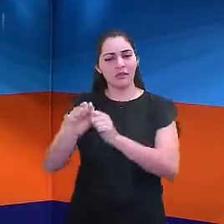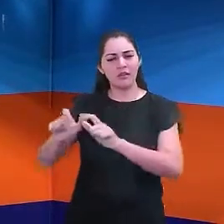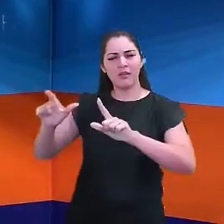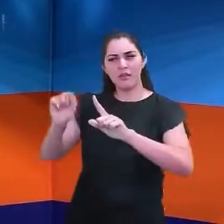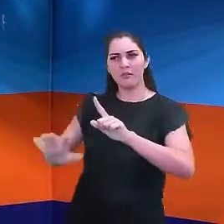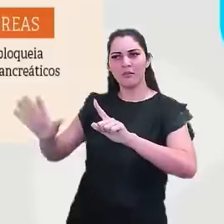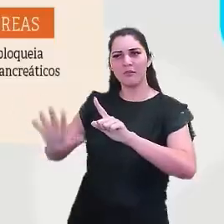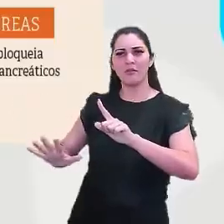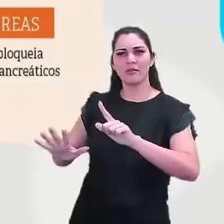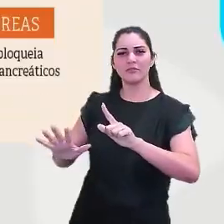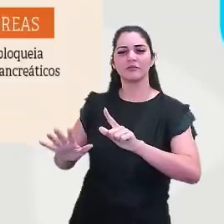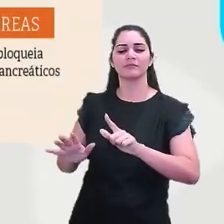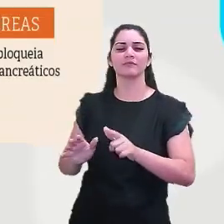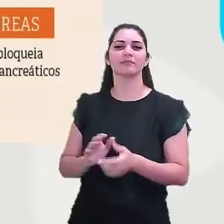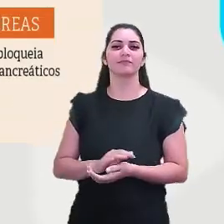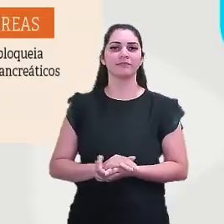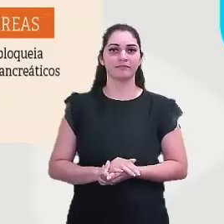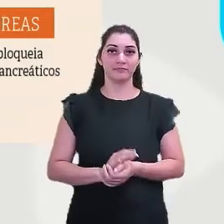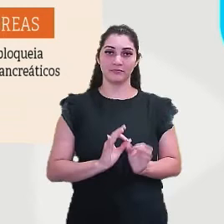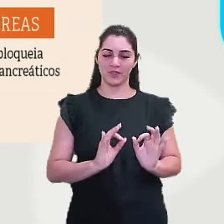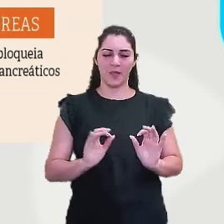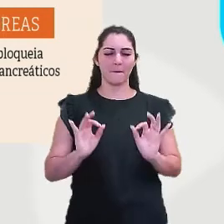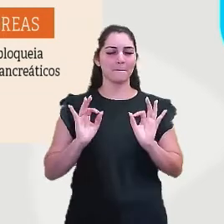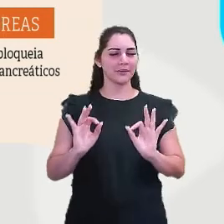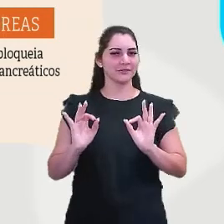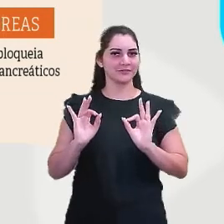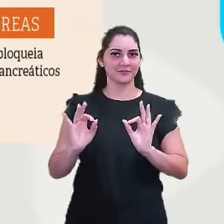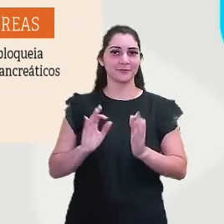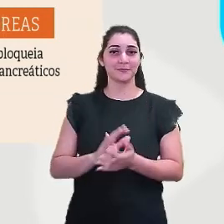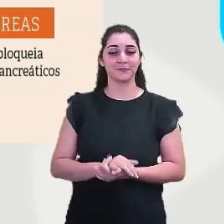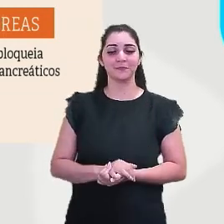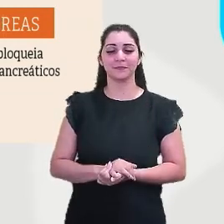por favor, meu estimado amigo. Isso, perfeito. Então tá aqui, ó.